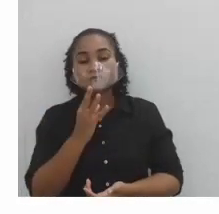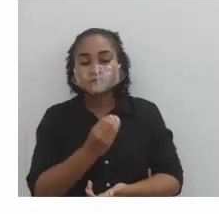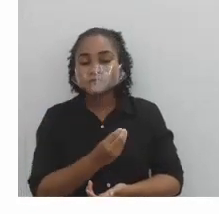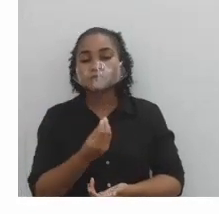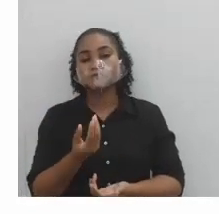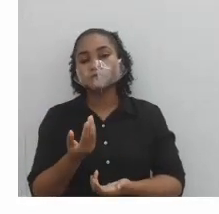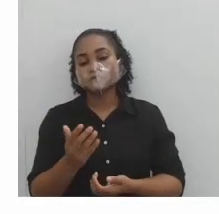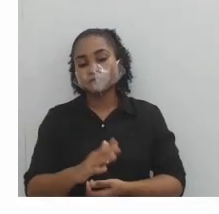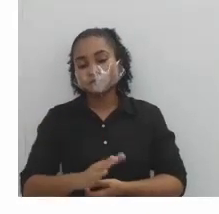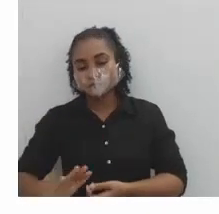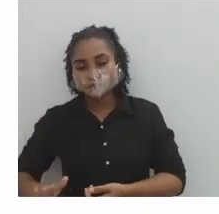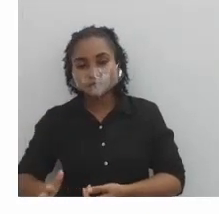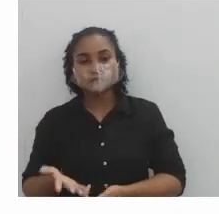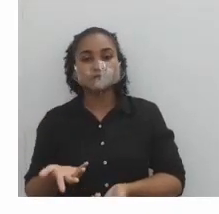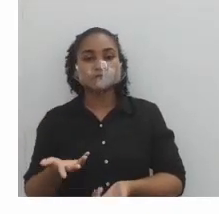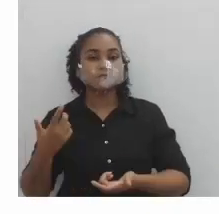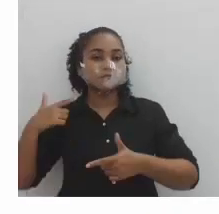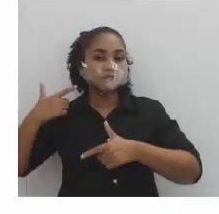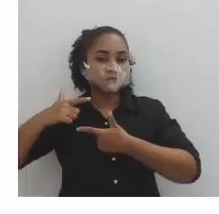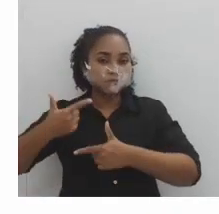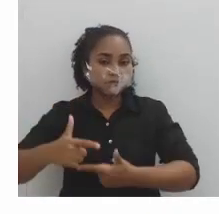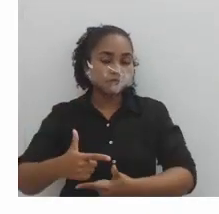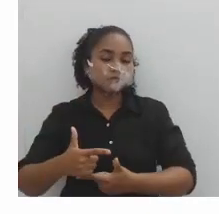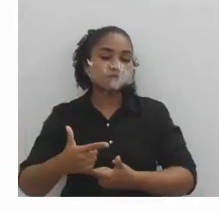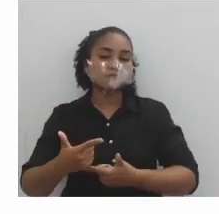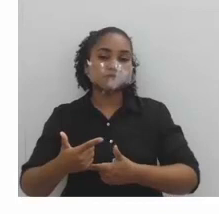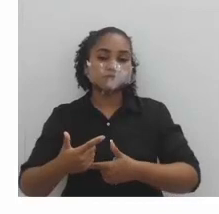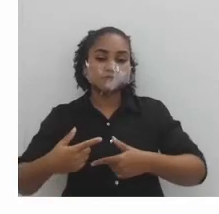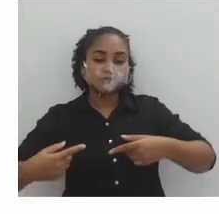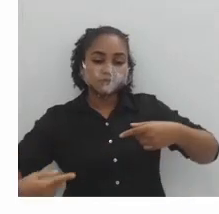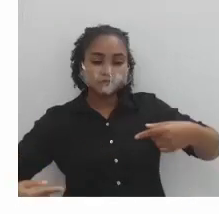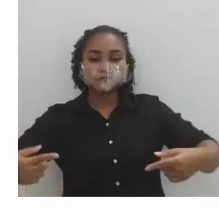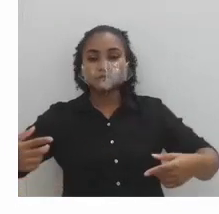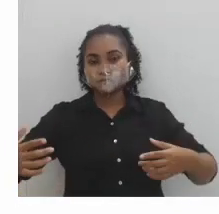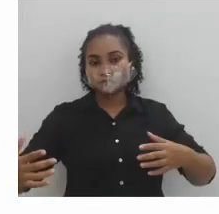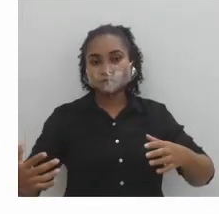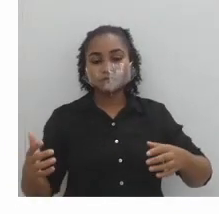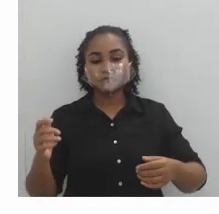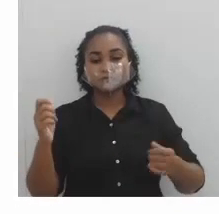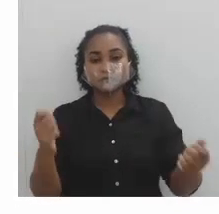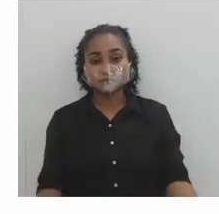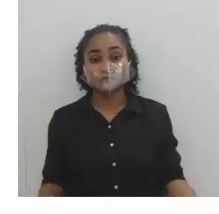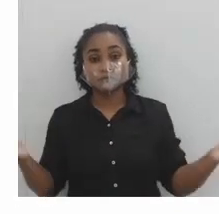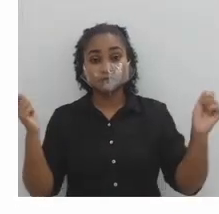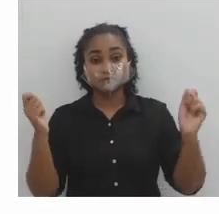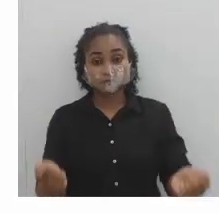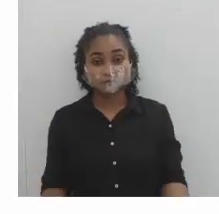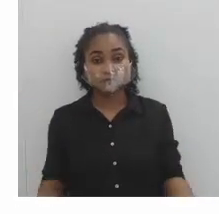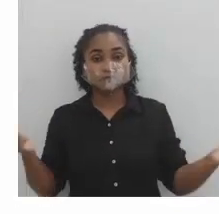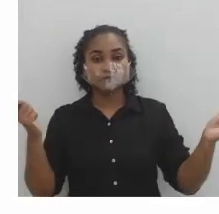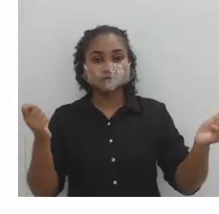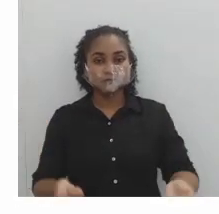jogos infantis, jogos de tradição, barra-bandeira, amarelinha, pula-corda,